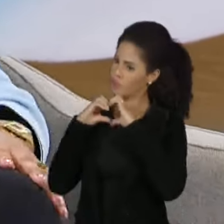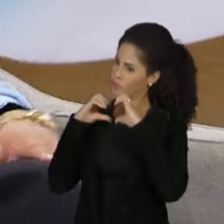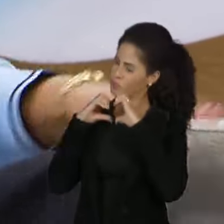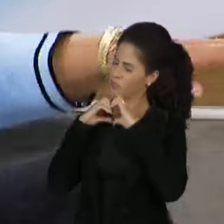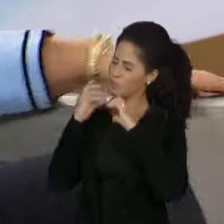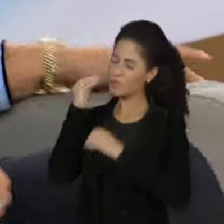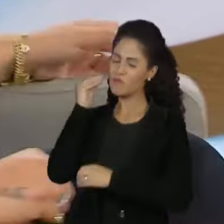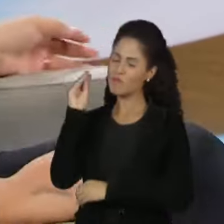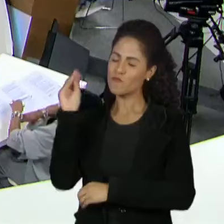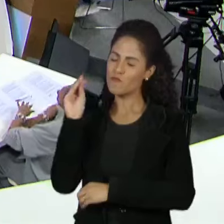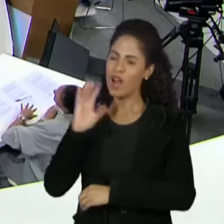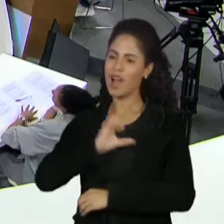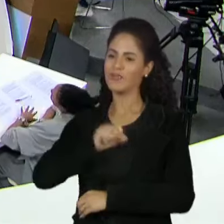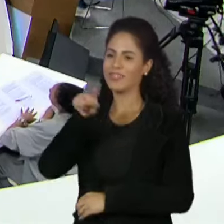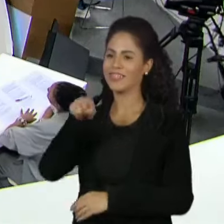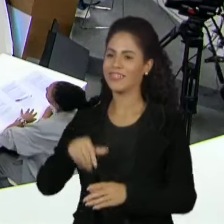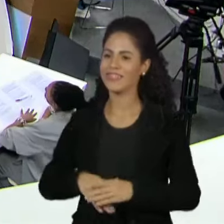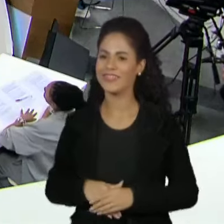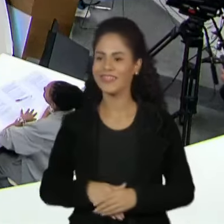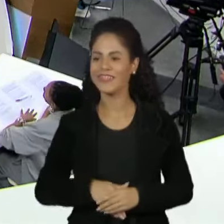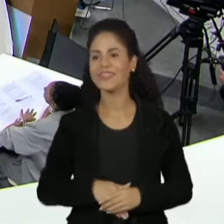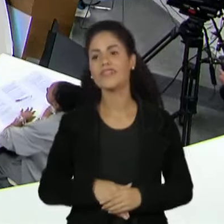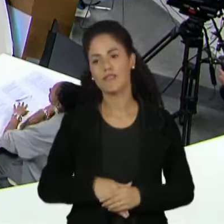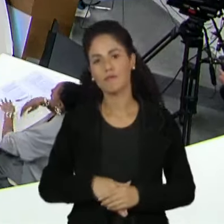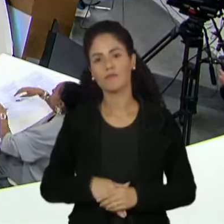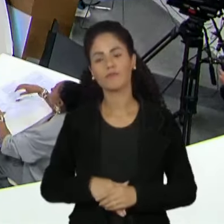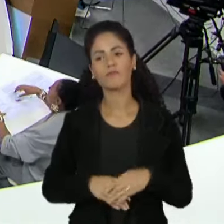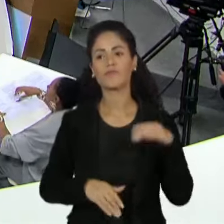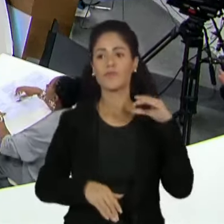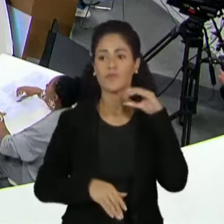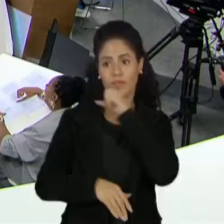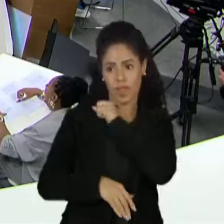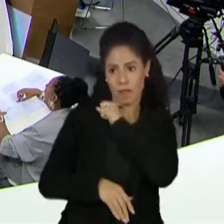gente. Patilha. Você passou rapidamente pela